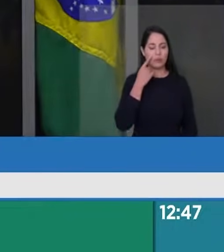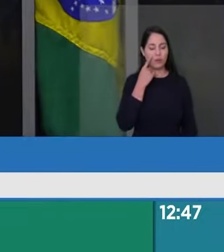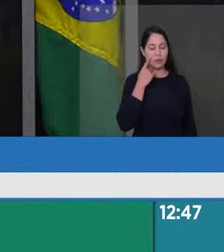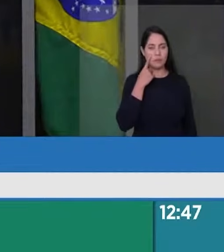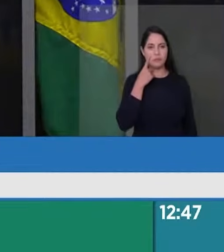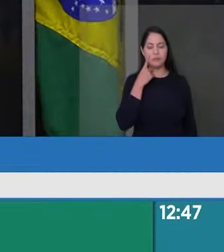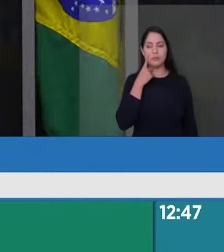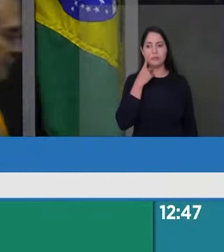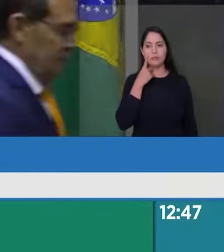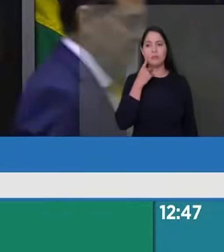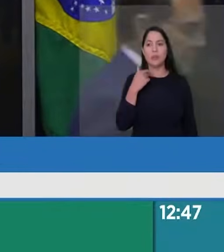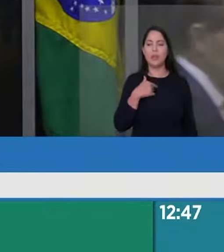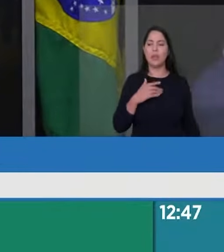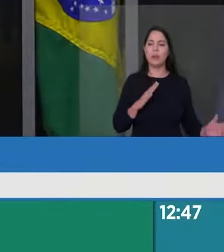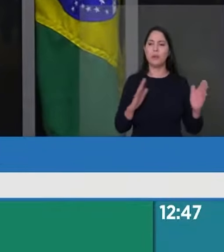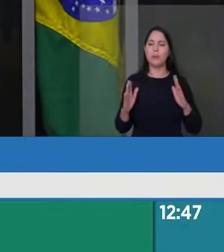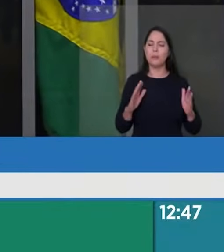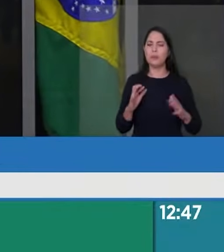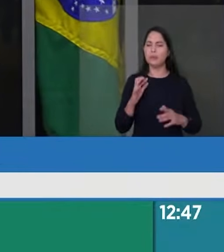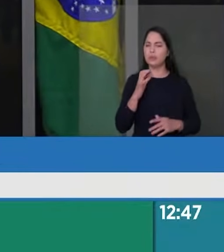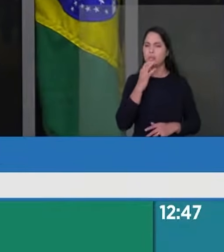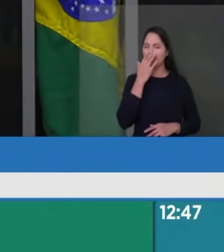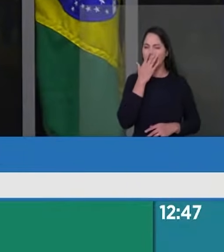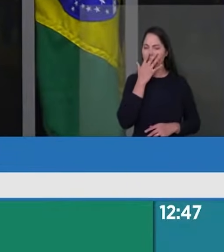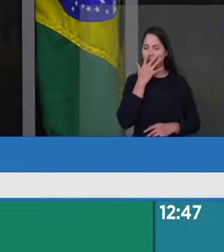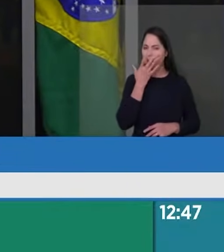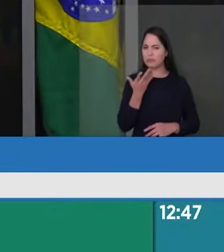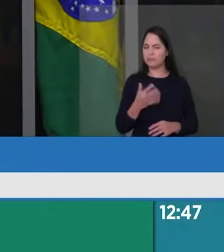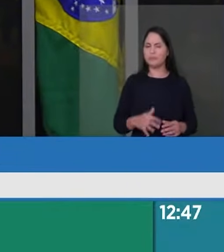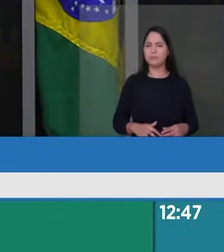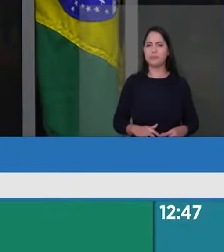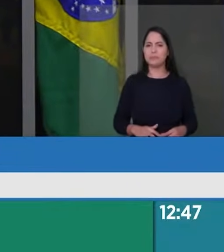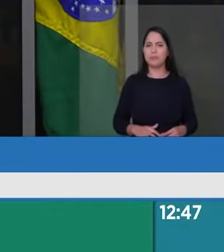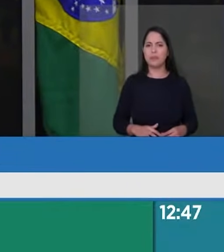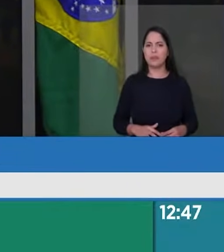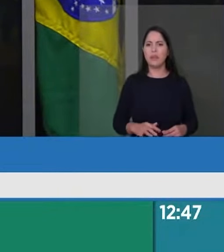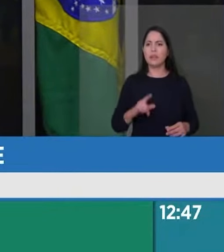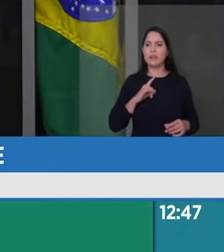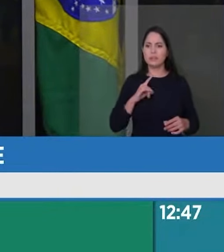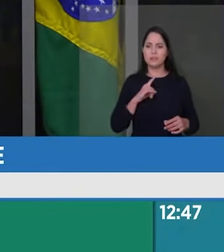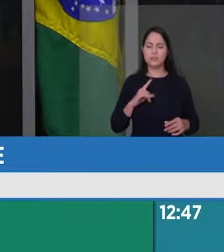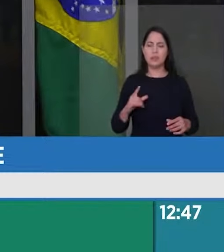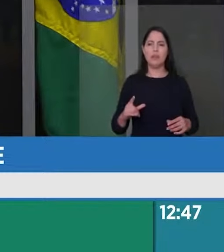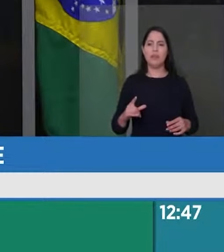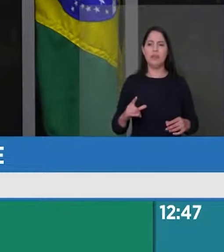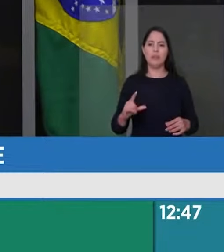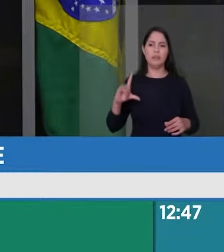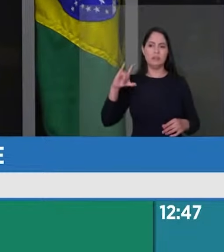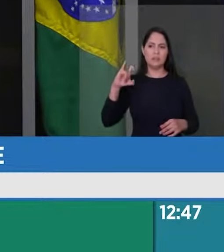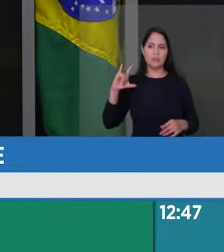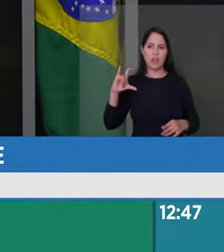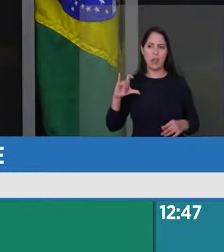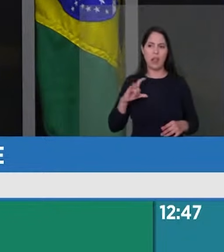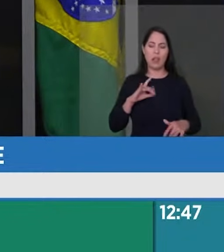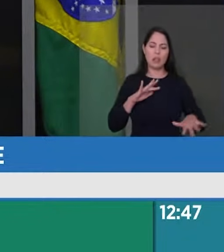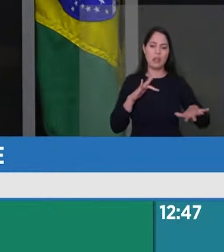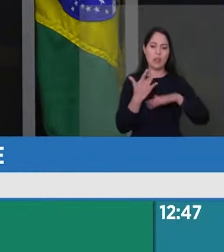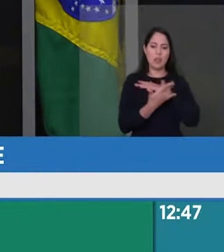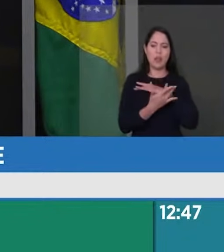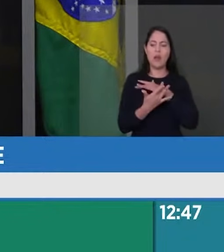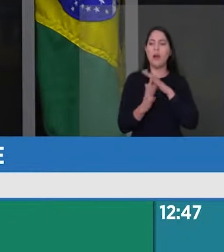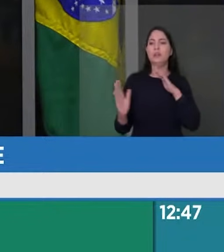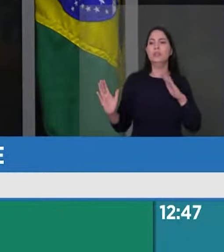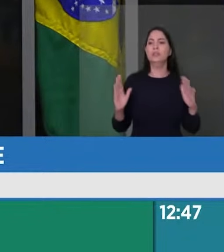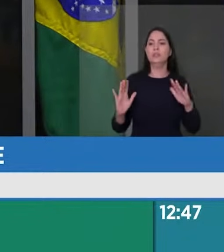Eu tenho acompanhado algumas páginas, Instagrams, que durante toda a